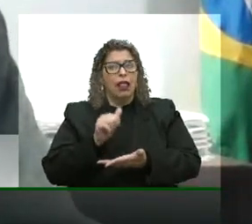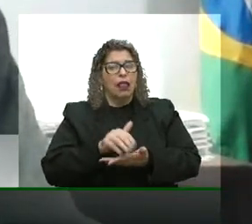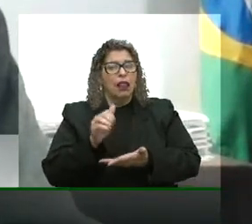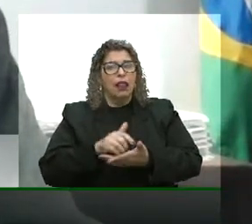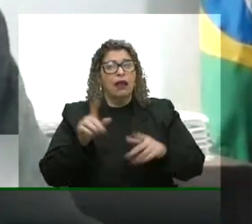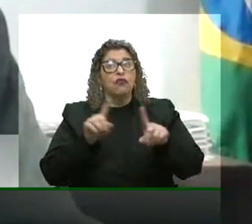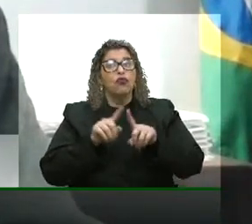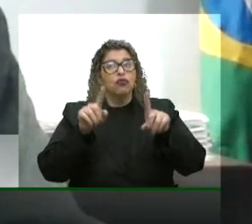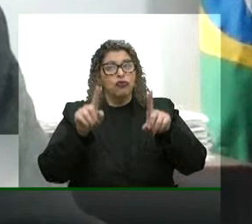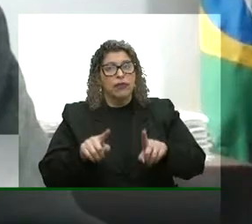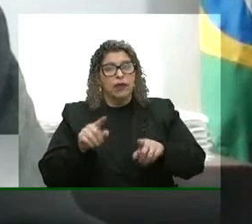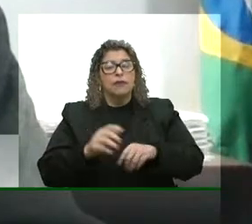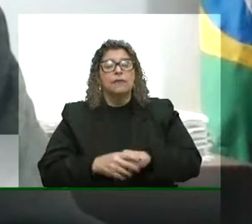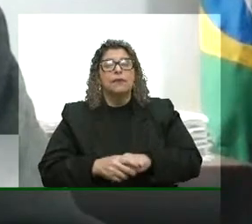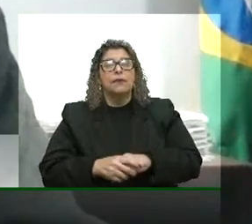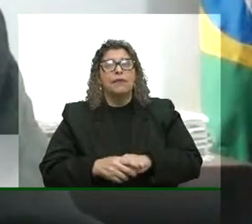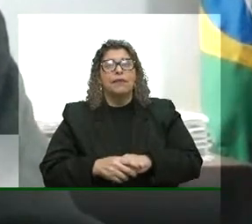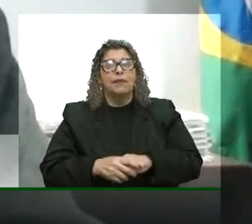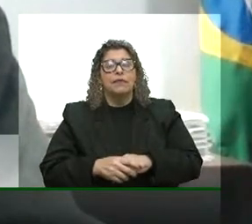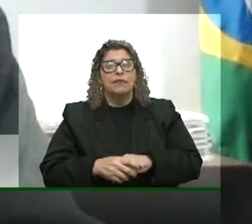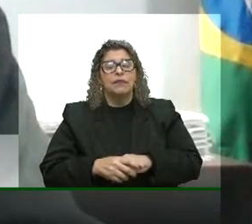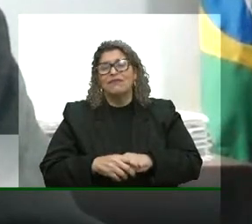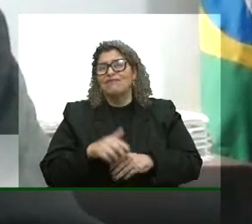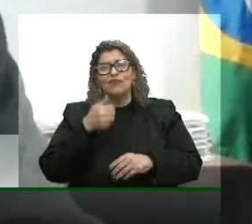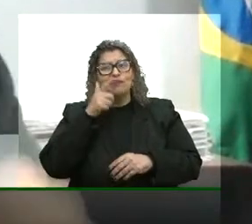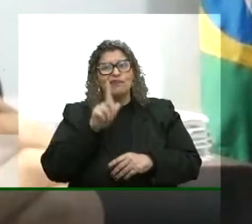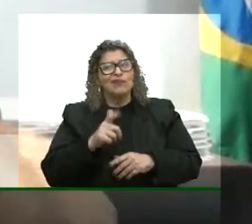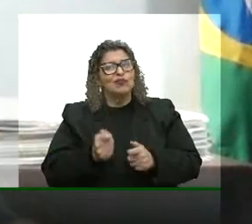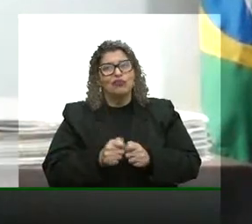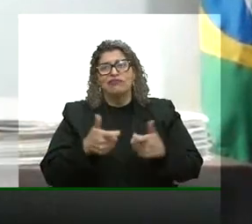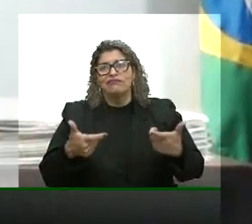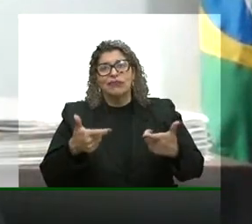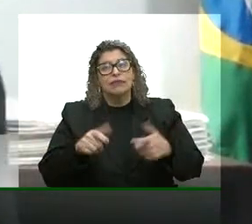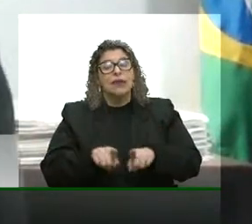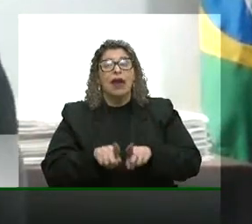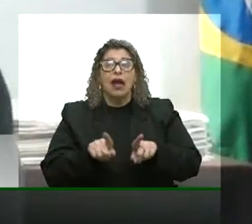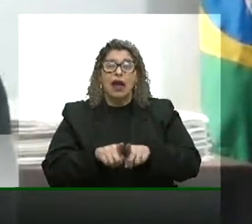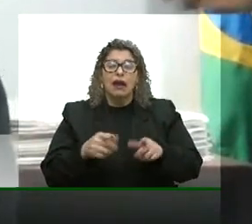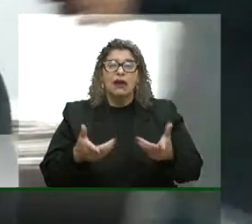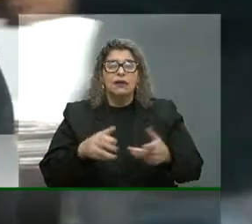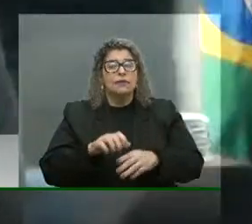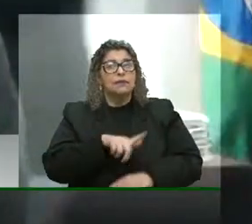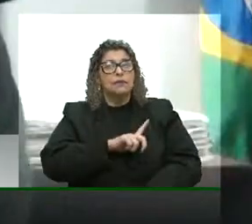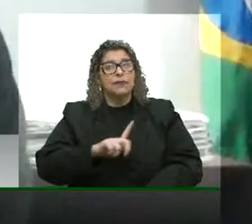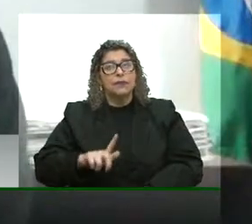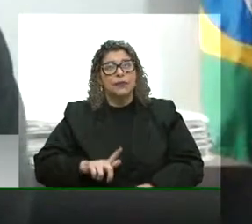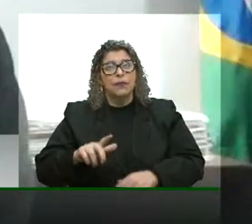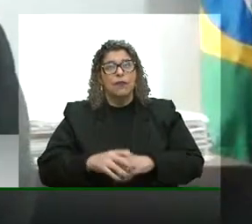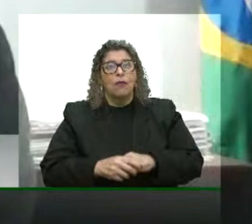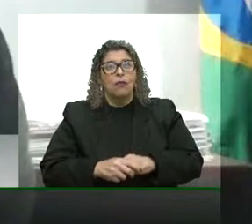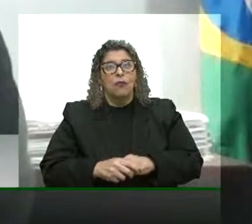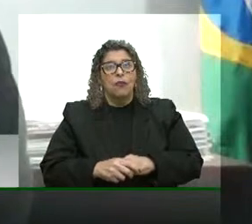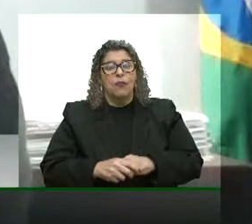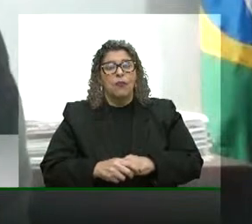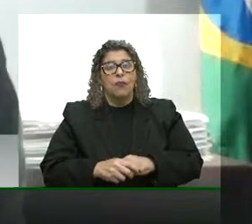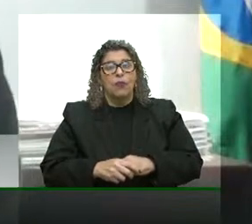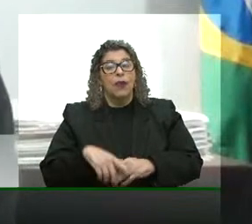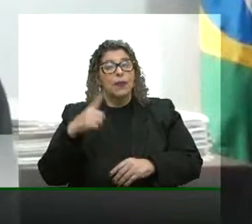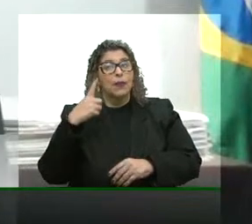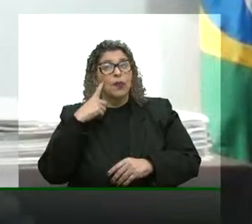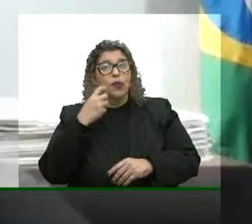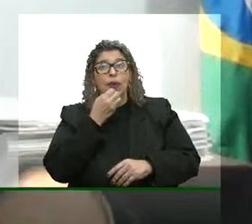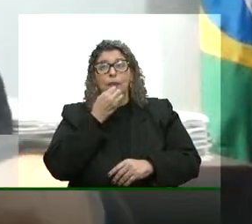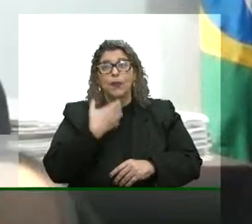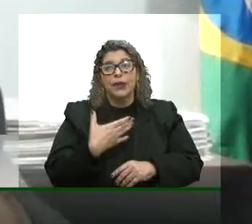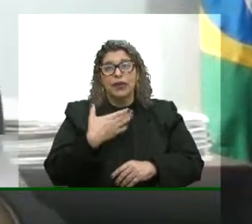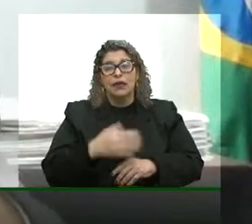essas pequenas empresas. Não tivemos tanta sorte, mas em relação ao Estado, o governador achou por bem